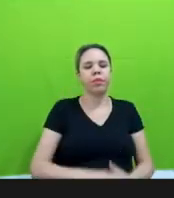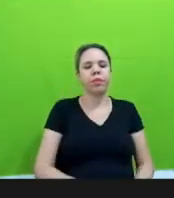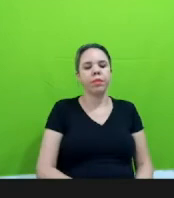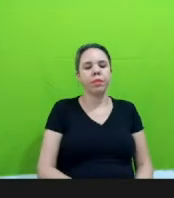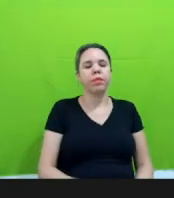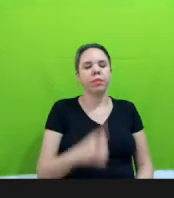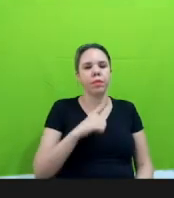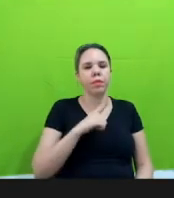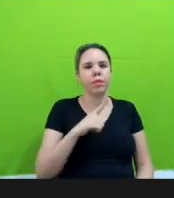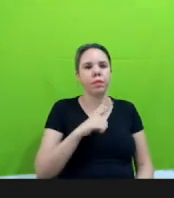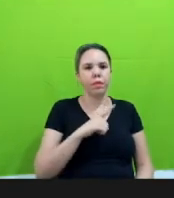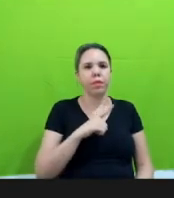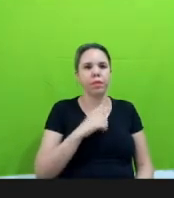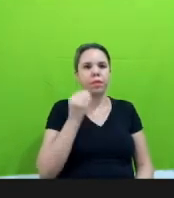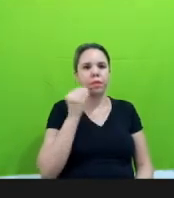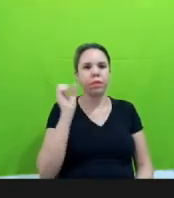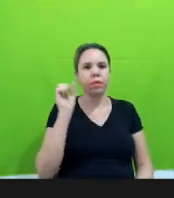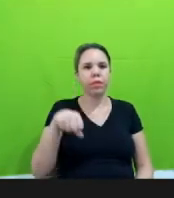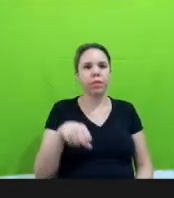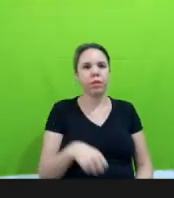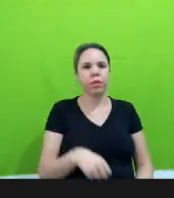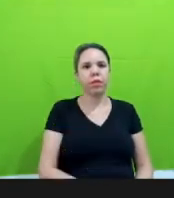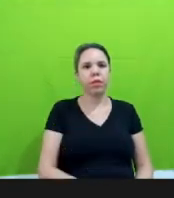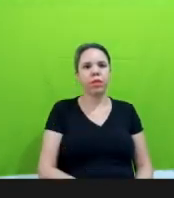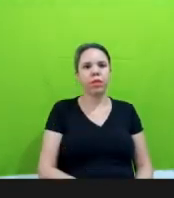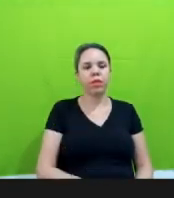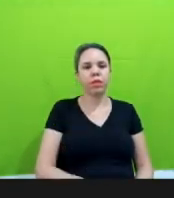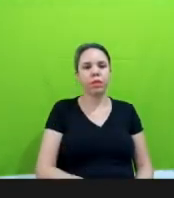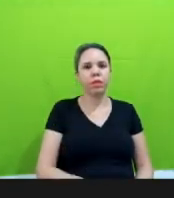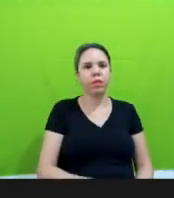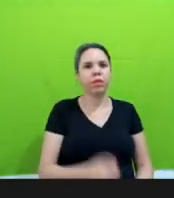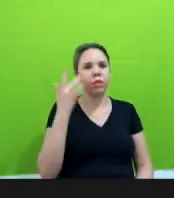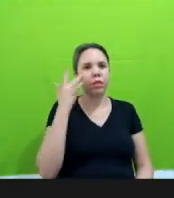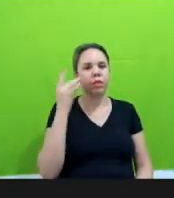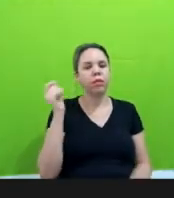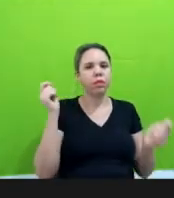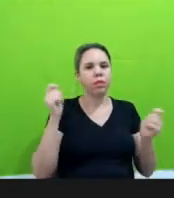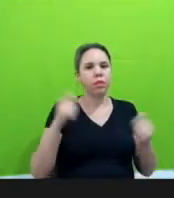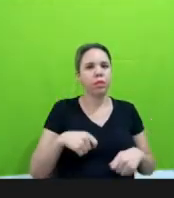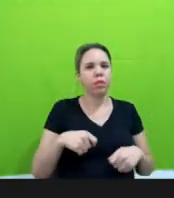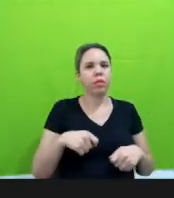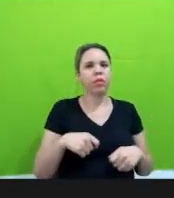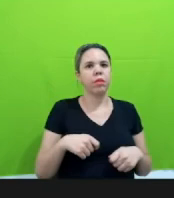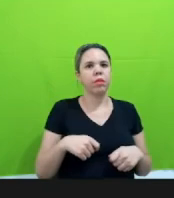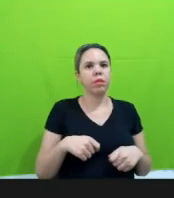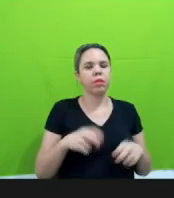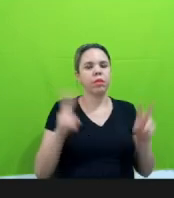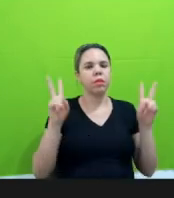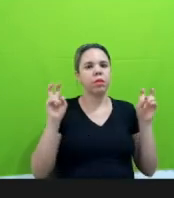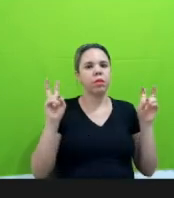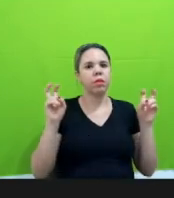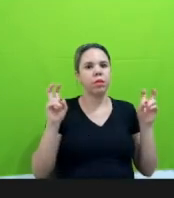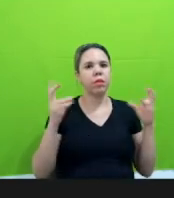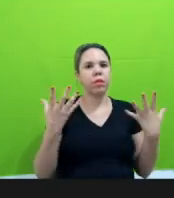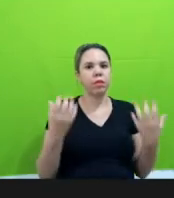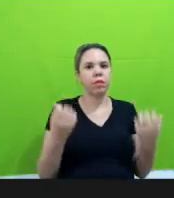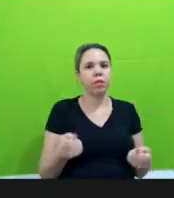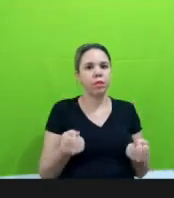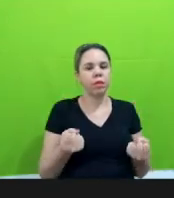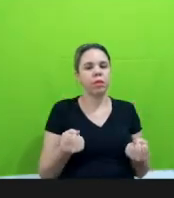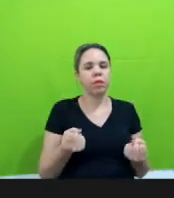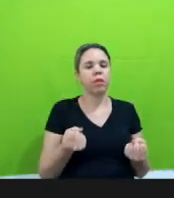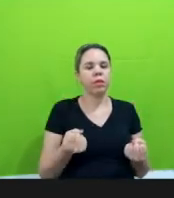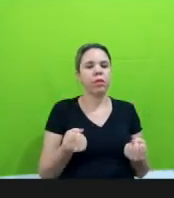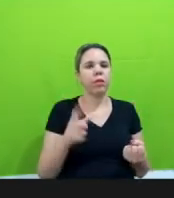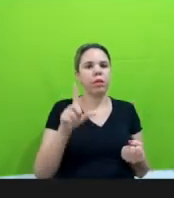questão da oportunidade, sim. E que bate, eu acho, que o que funcionou e, digamos que, entre aspas, pegou da LGPD